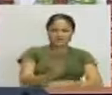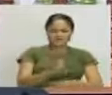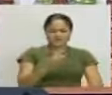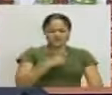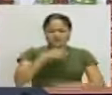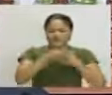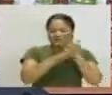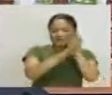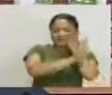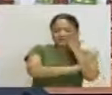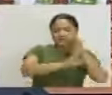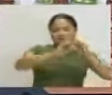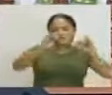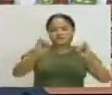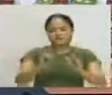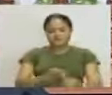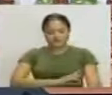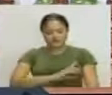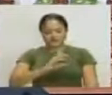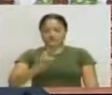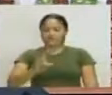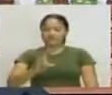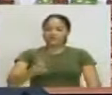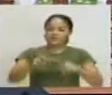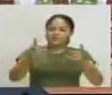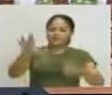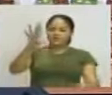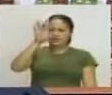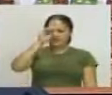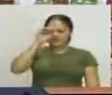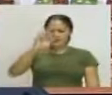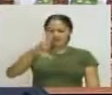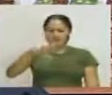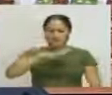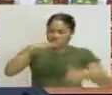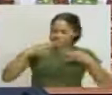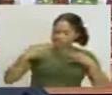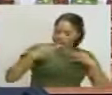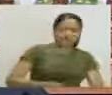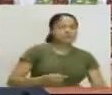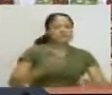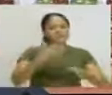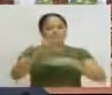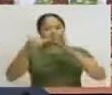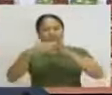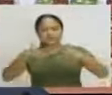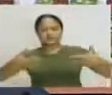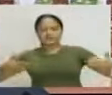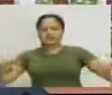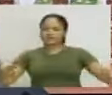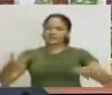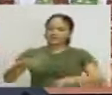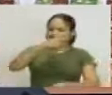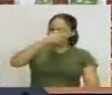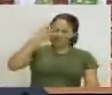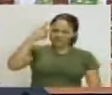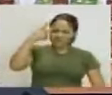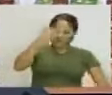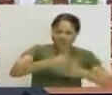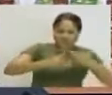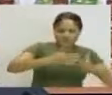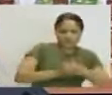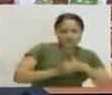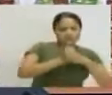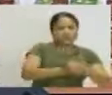melhor é no dia que a gente trouxer caráter para as nossas atitudes, o dia em que eles que estão à frente tomarem consciência de que eles têm que agir de